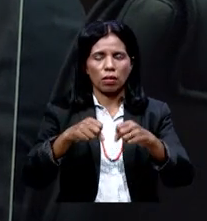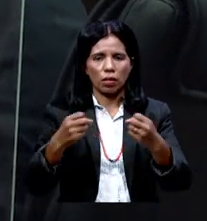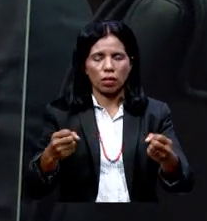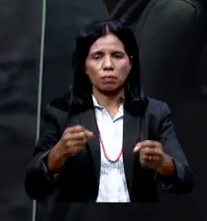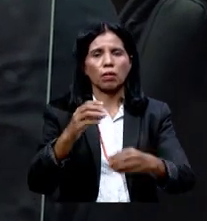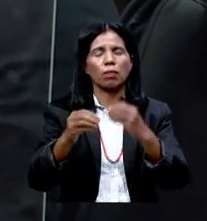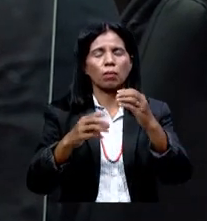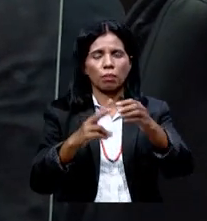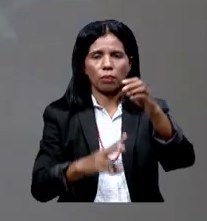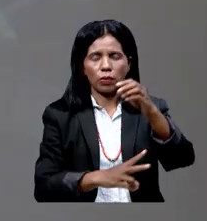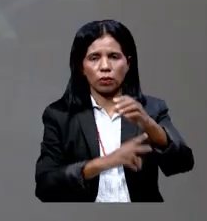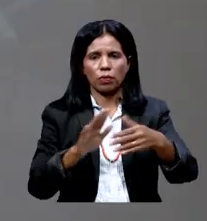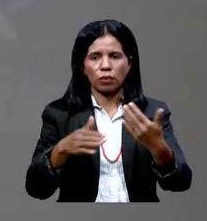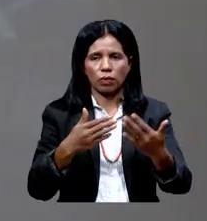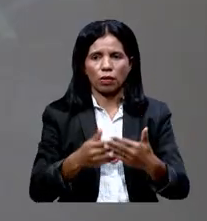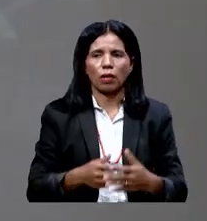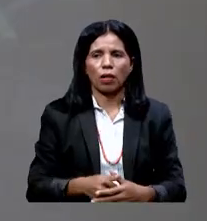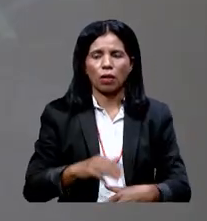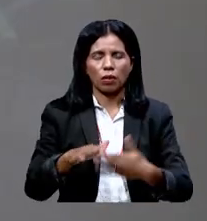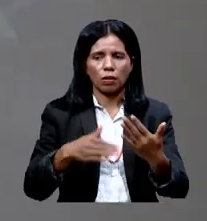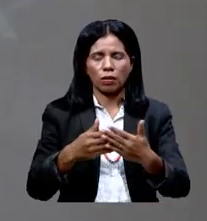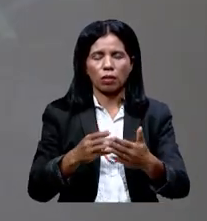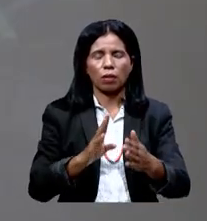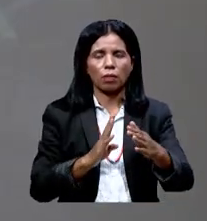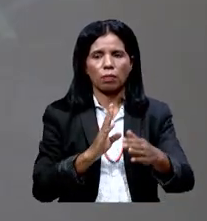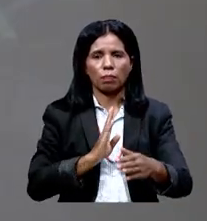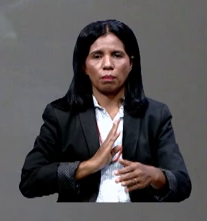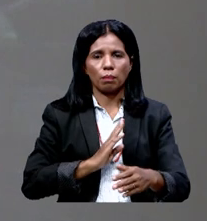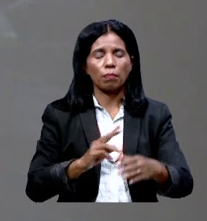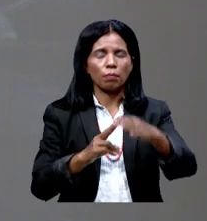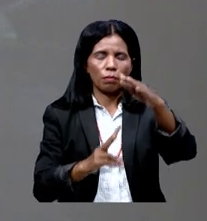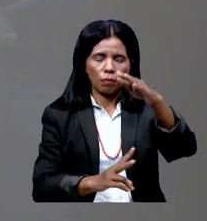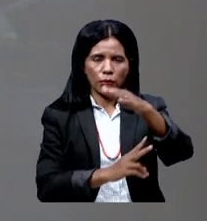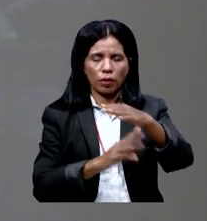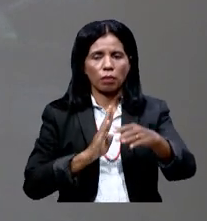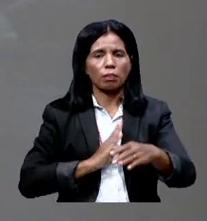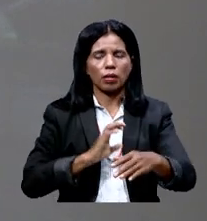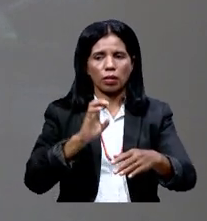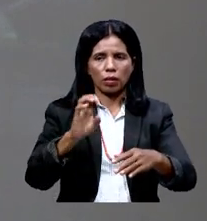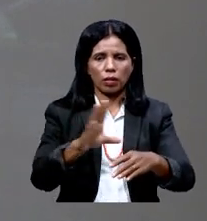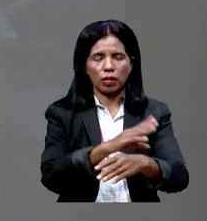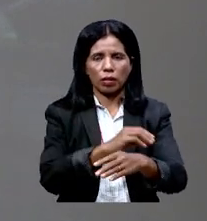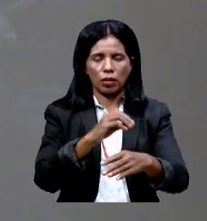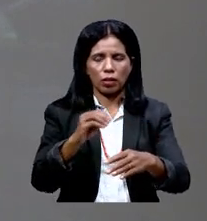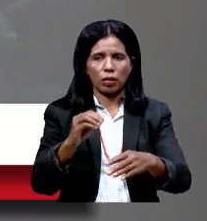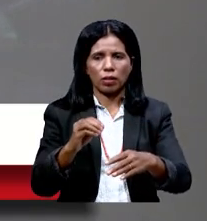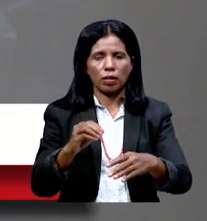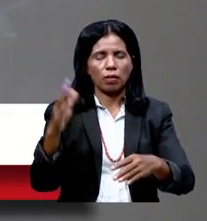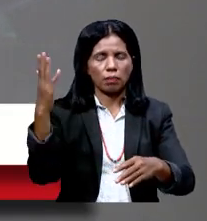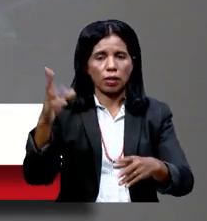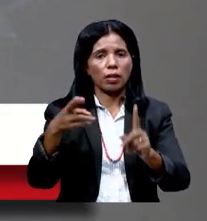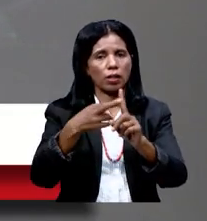refere. Todos nós sabemos que a ponte de Becusi é a ponte que liga a estrada que passa para o cemitério de